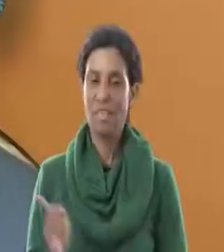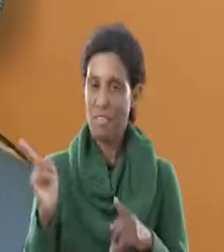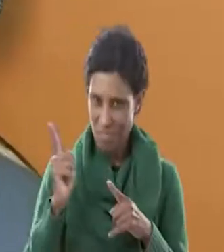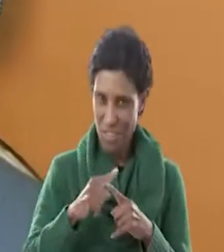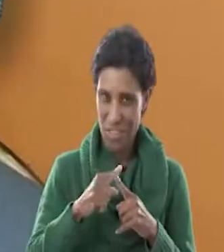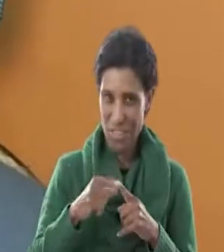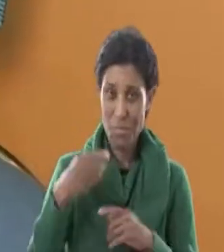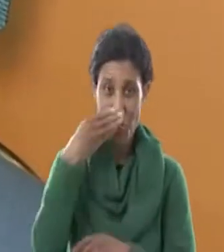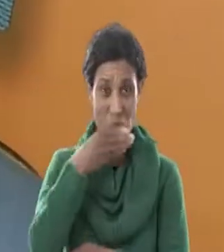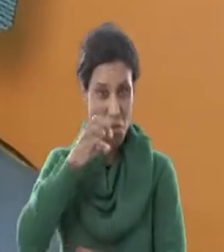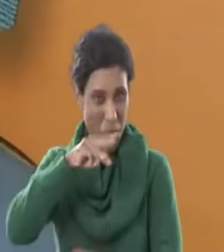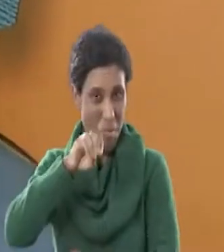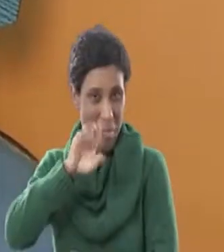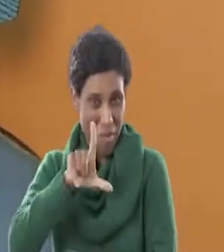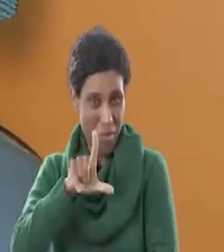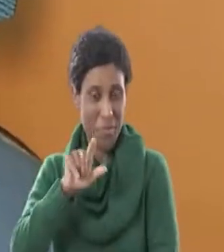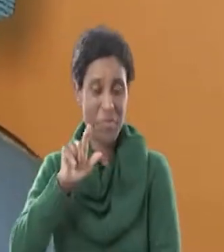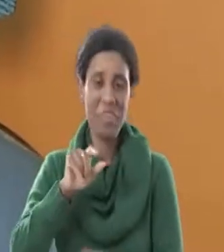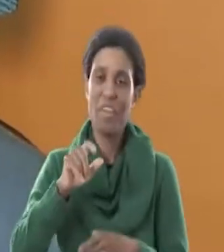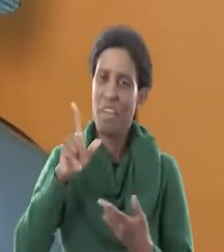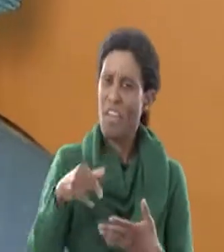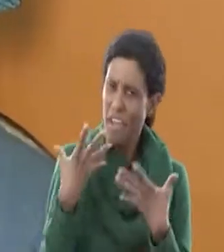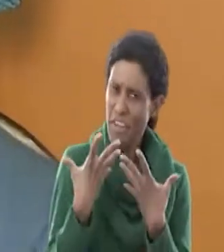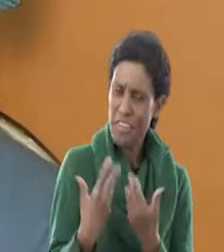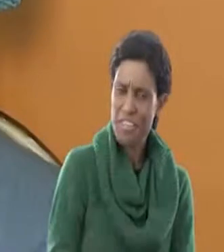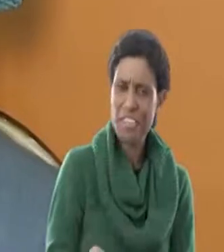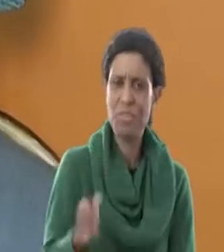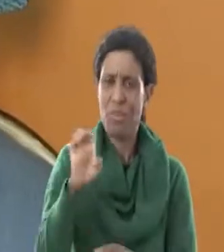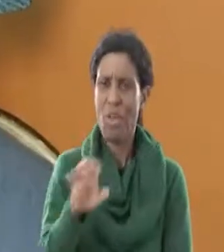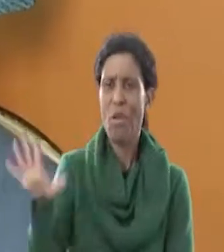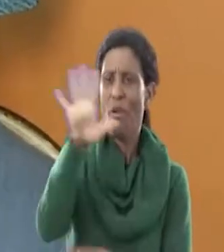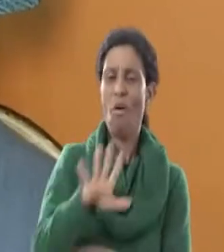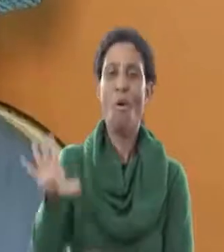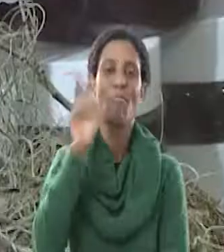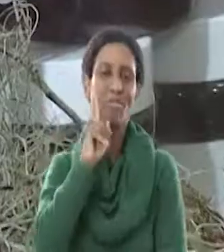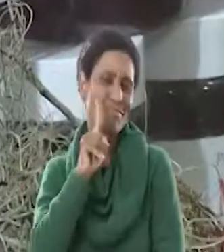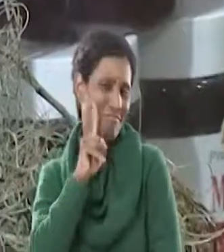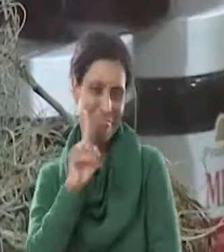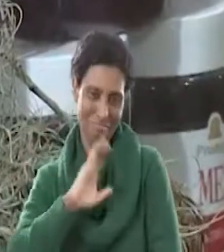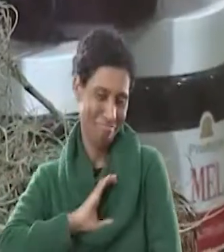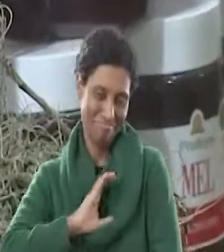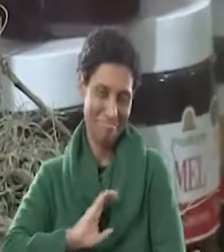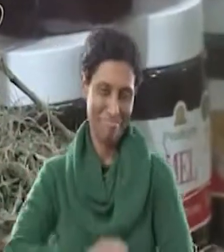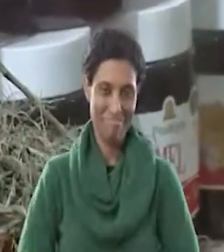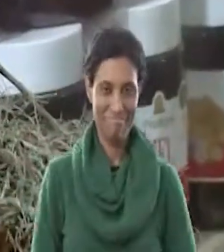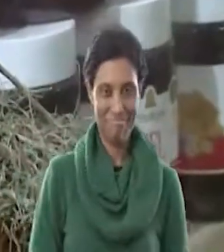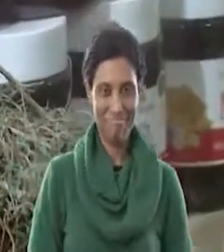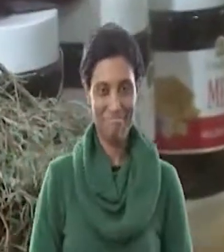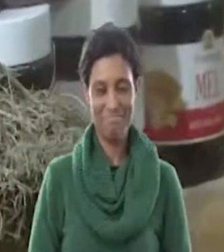Esse tipo de mel é muito bem aceito na Europa, Canadá, nos Estados Unidos.